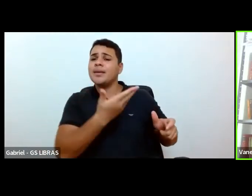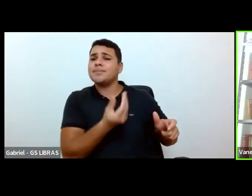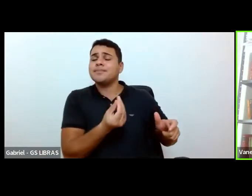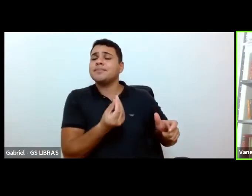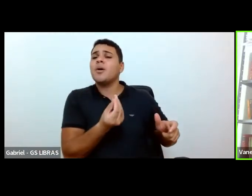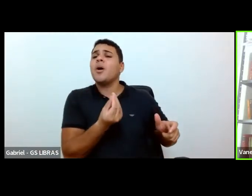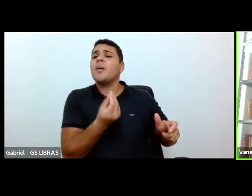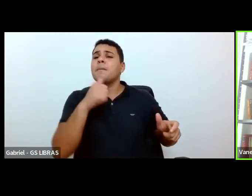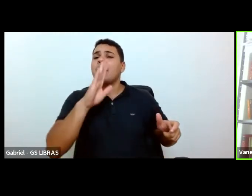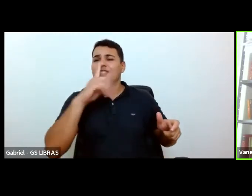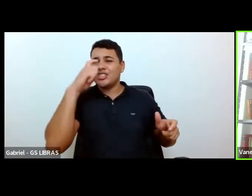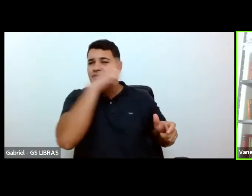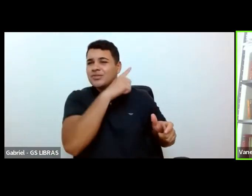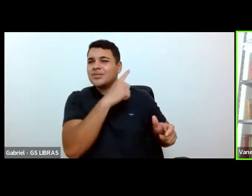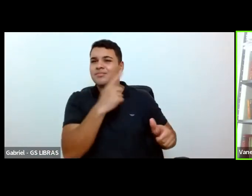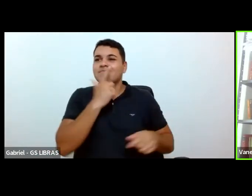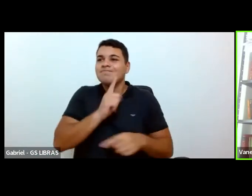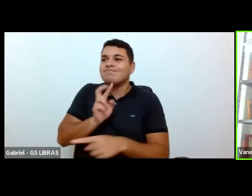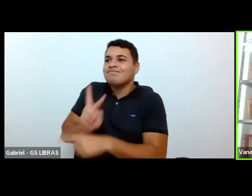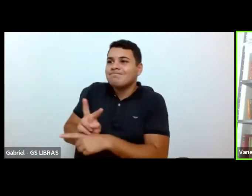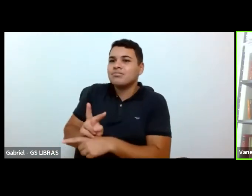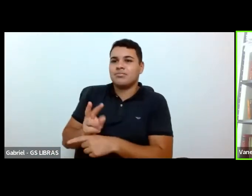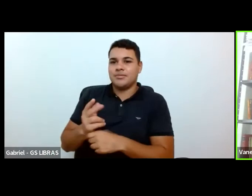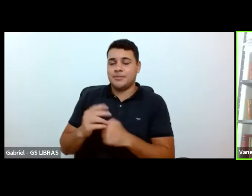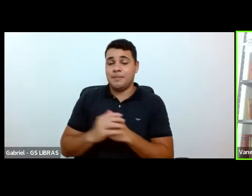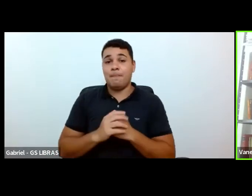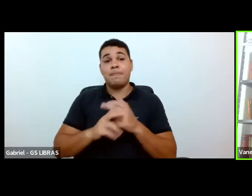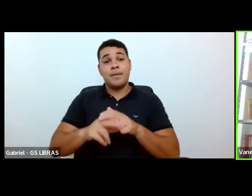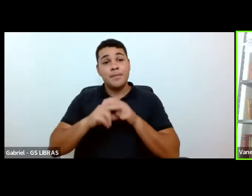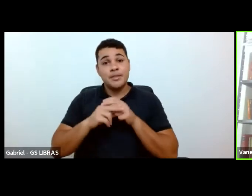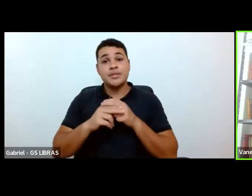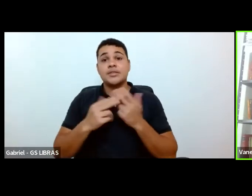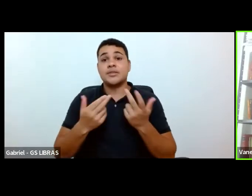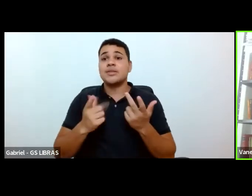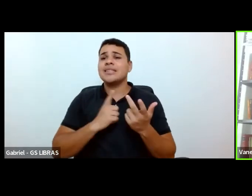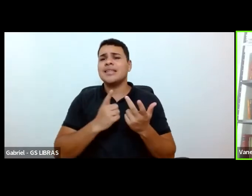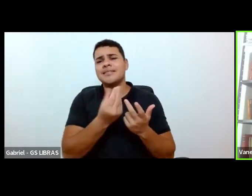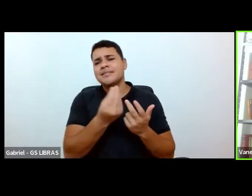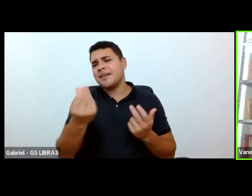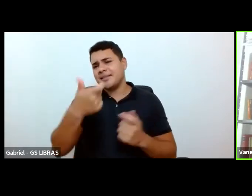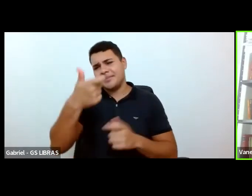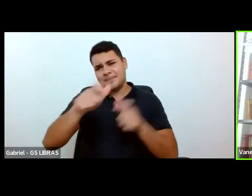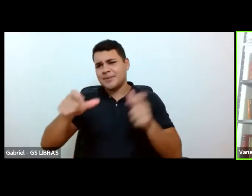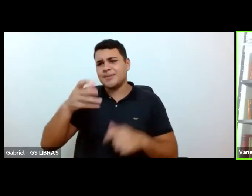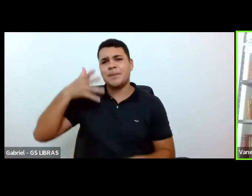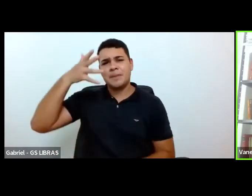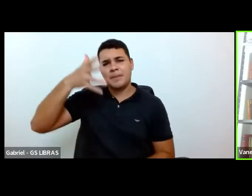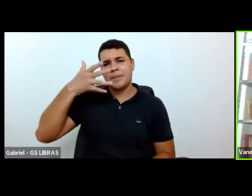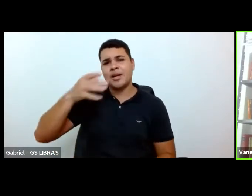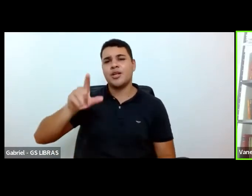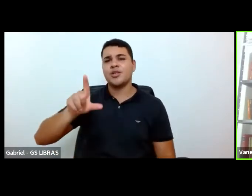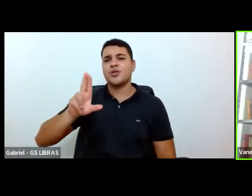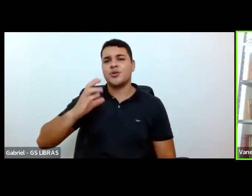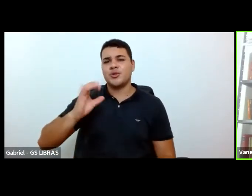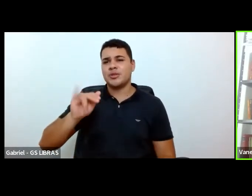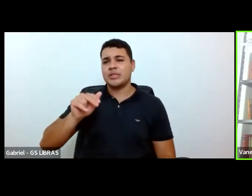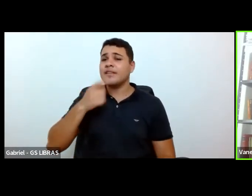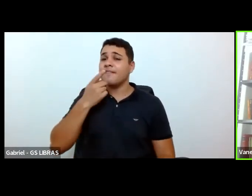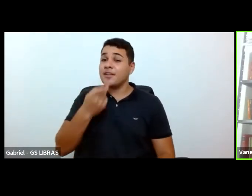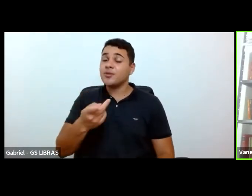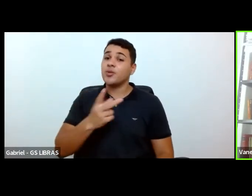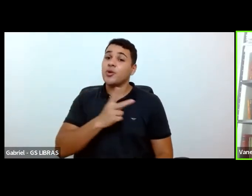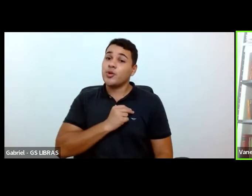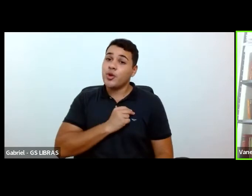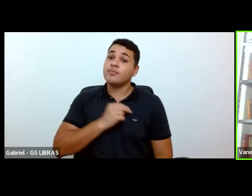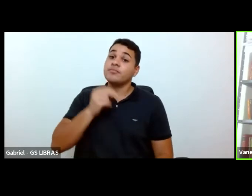Lima, gente, todas as falas extremamente relevantes, Luciana trazendo dimensões importantes para a orientação